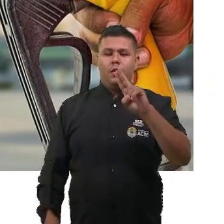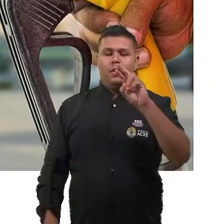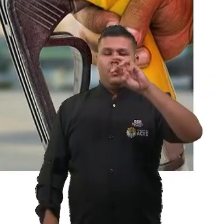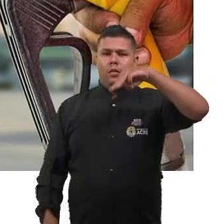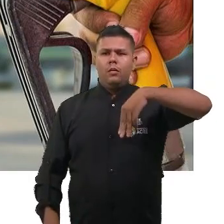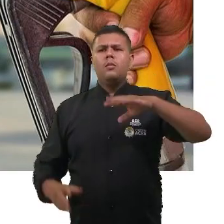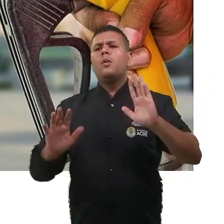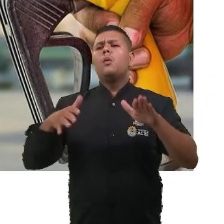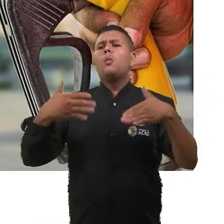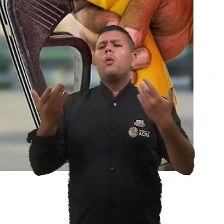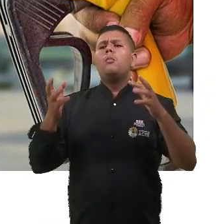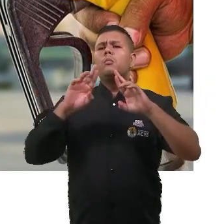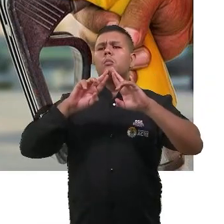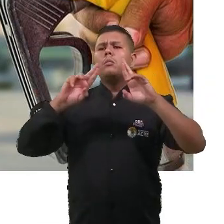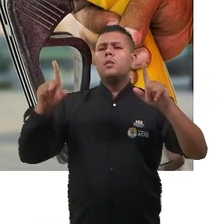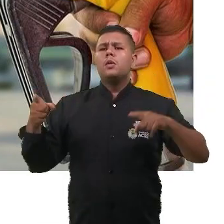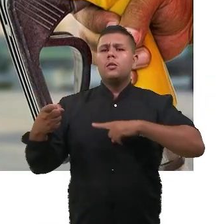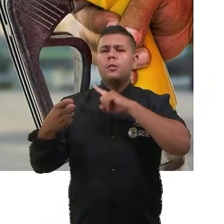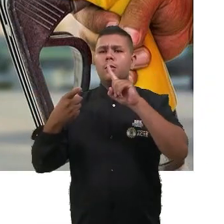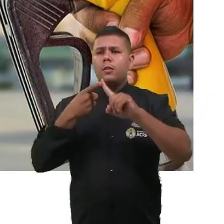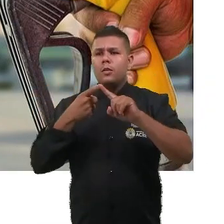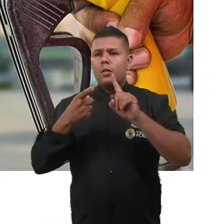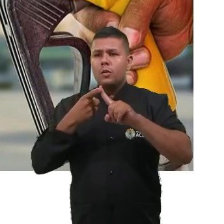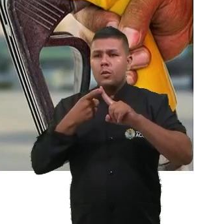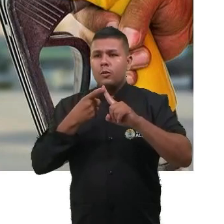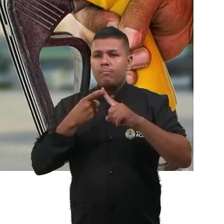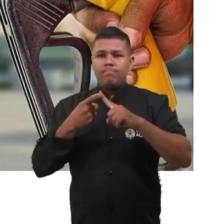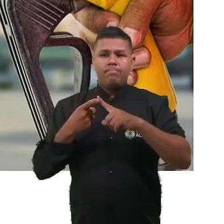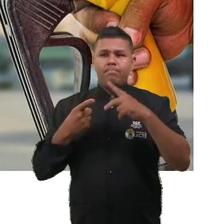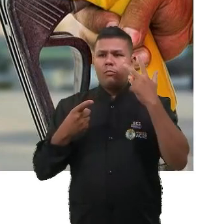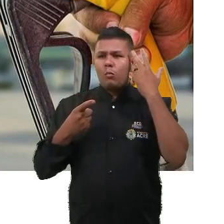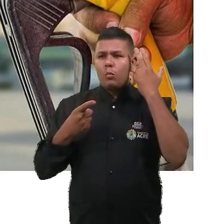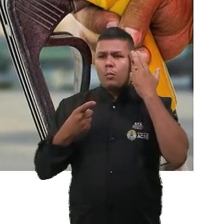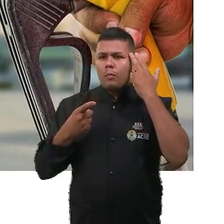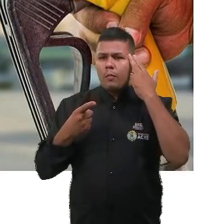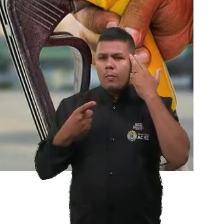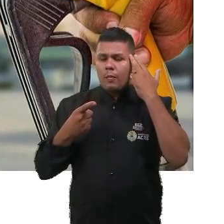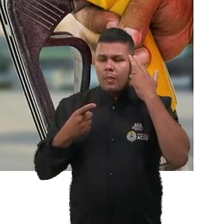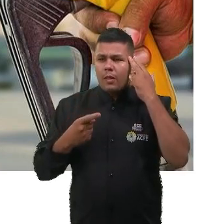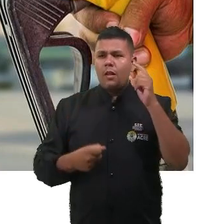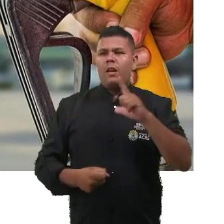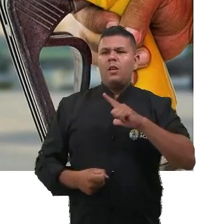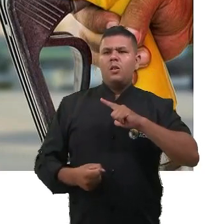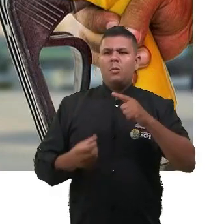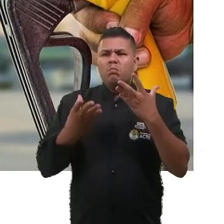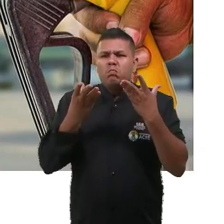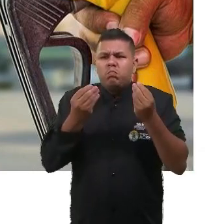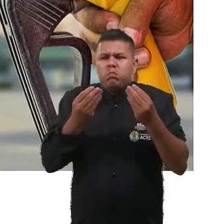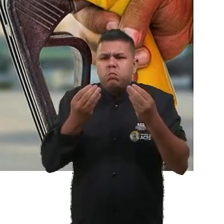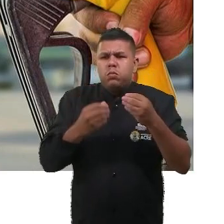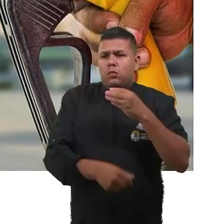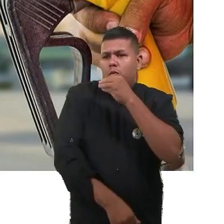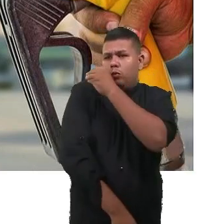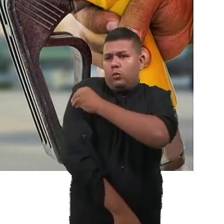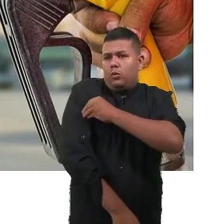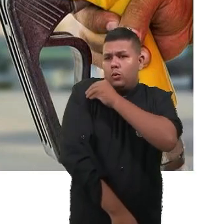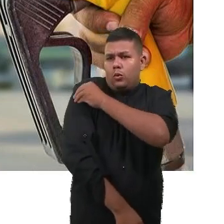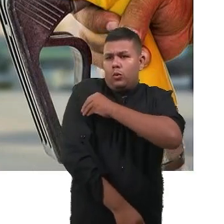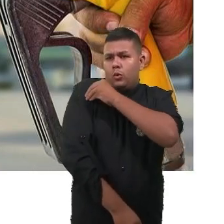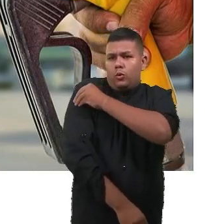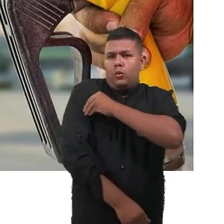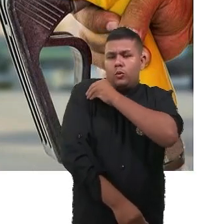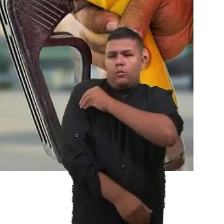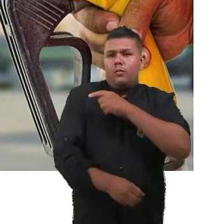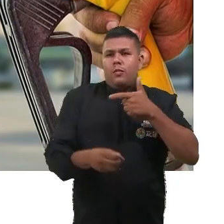gasolina comum, pessoal, ela tem um alto teor de álcool. Então eu tenho uma mistura aqui, ó, de gasolina